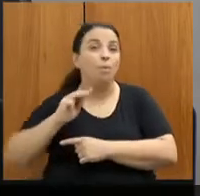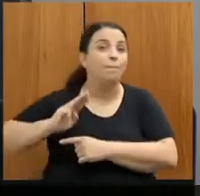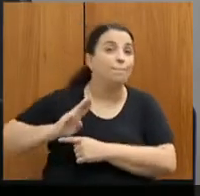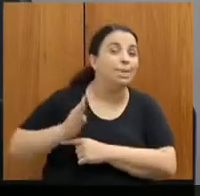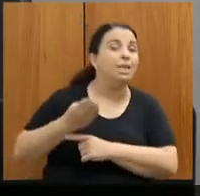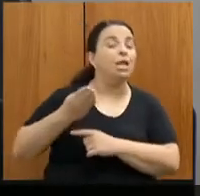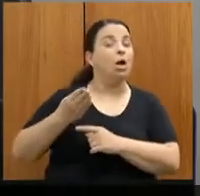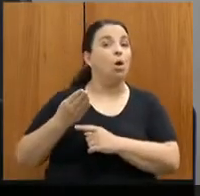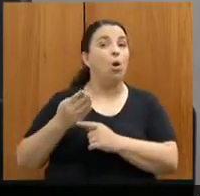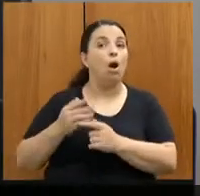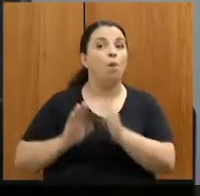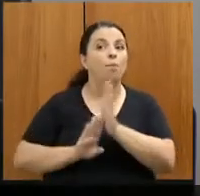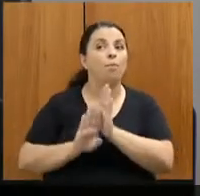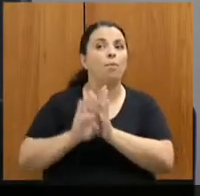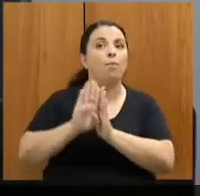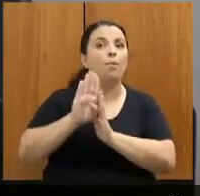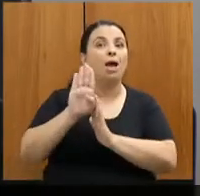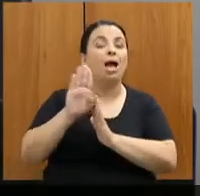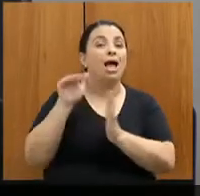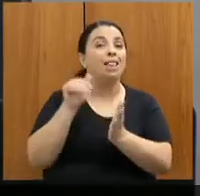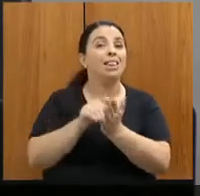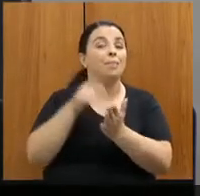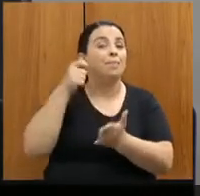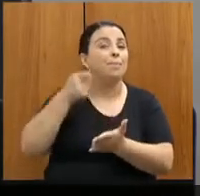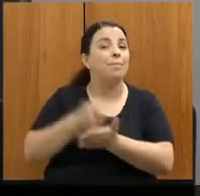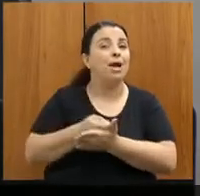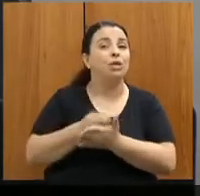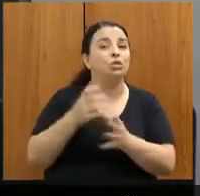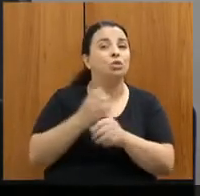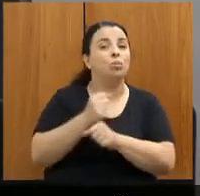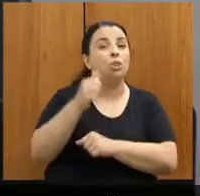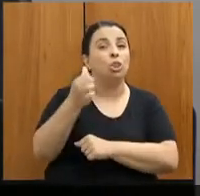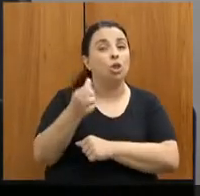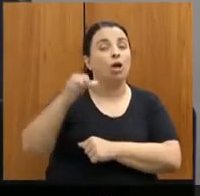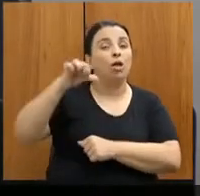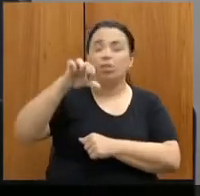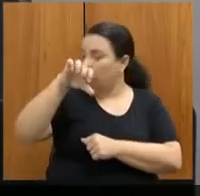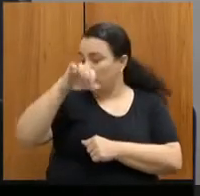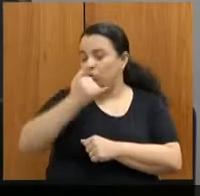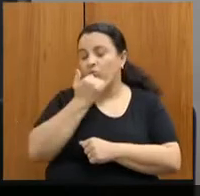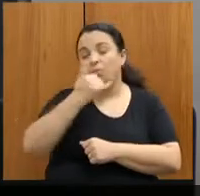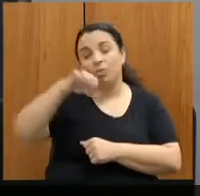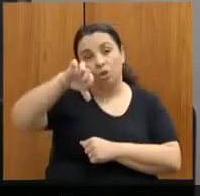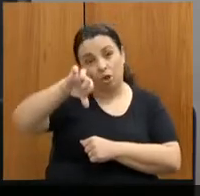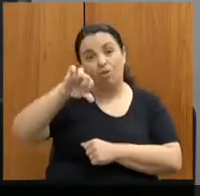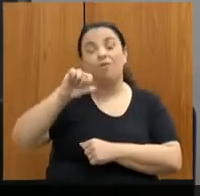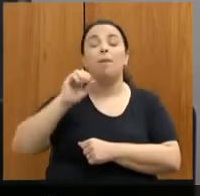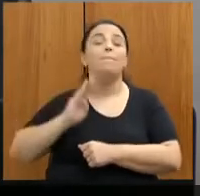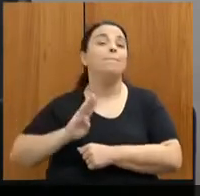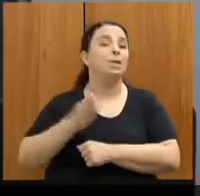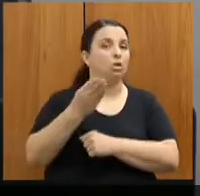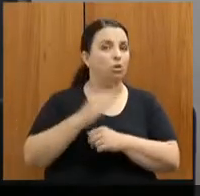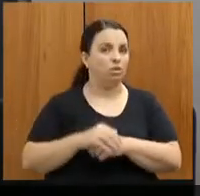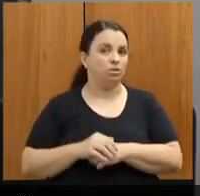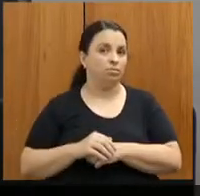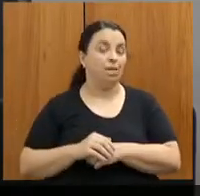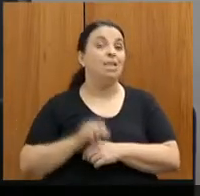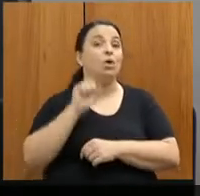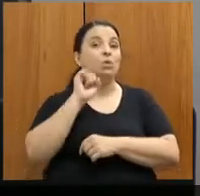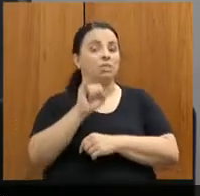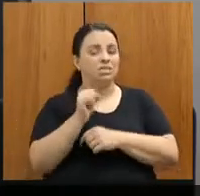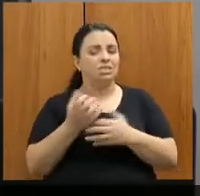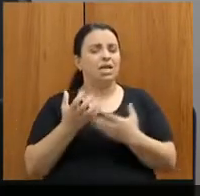pagar 9 milhões Ou seja quando Dezão o estado pagaria menos durante